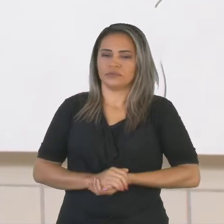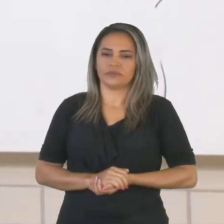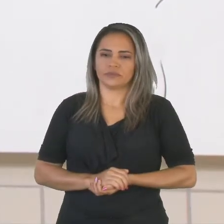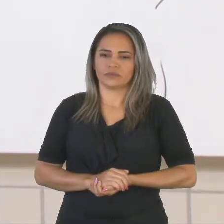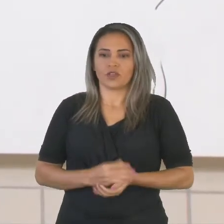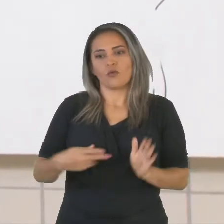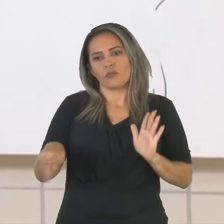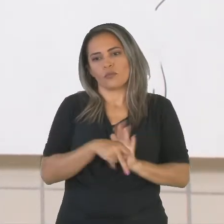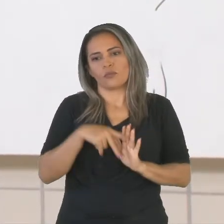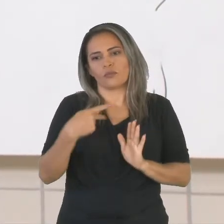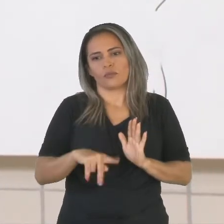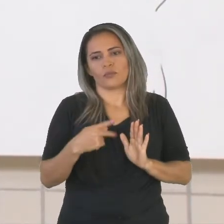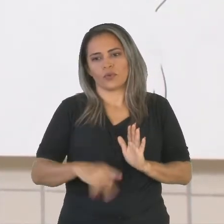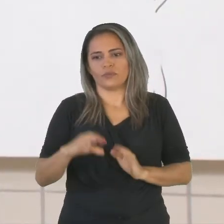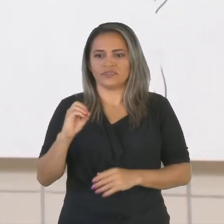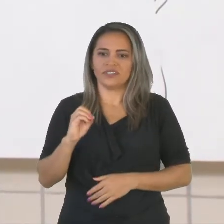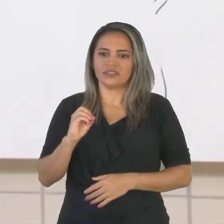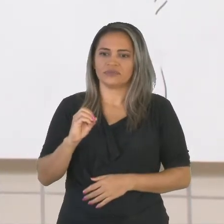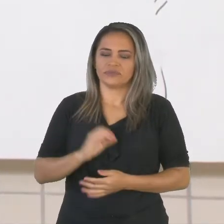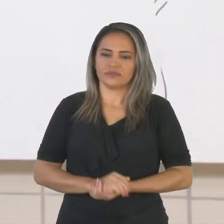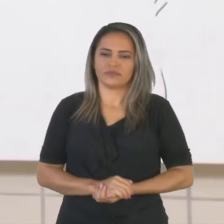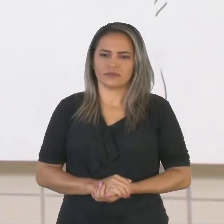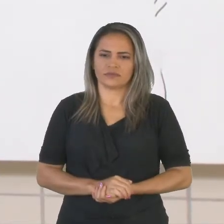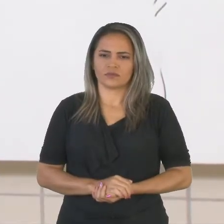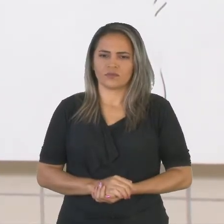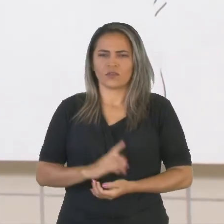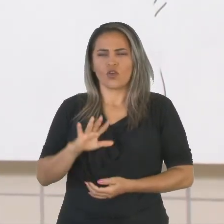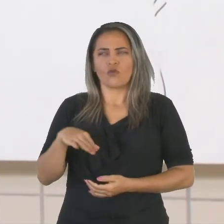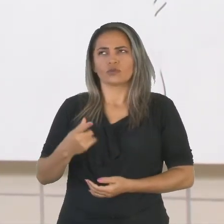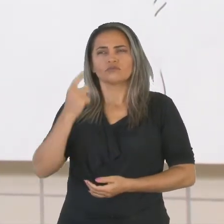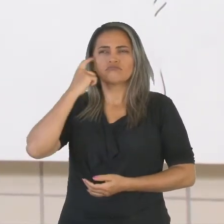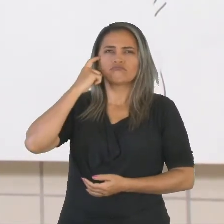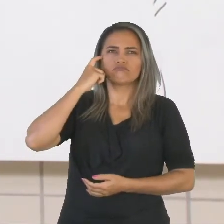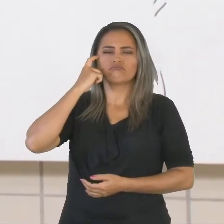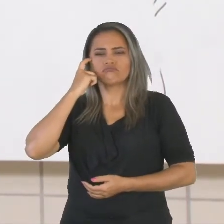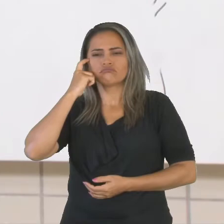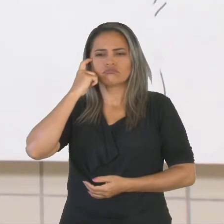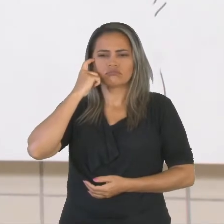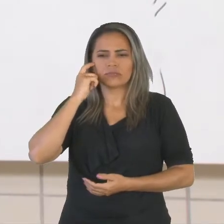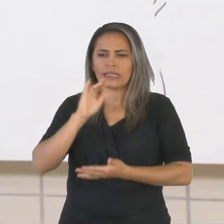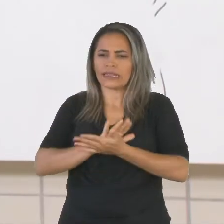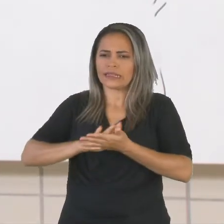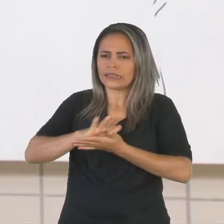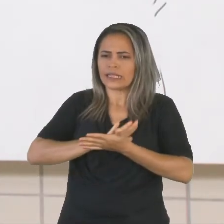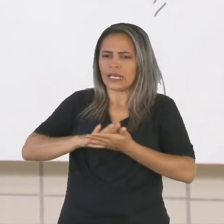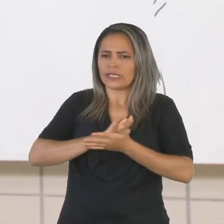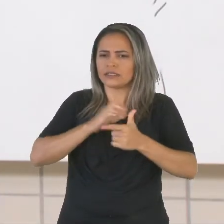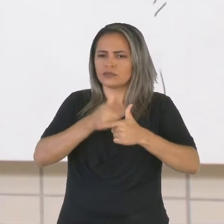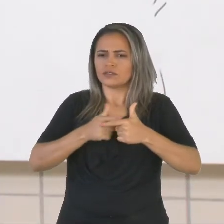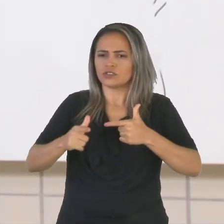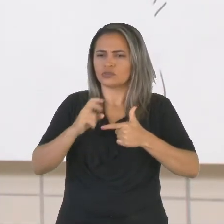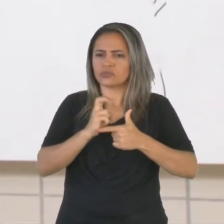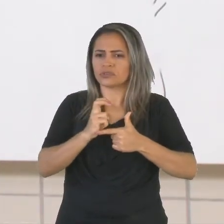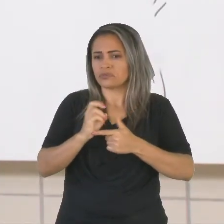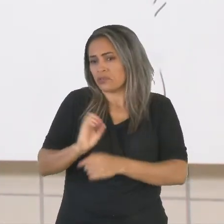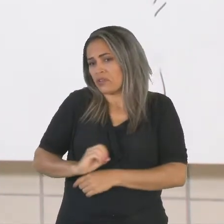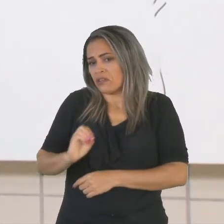O próprio zero, ok? Ou você também pode pensar assim. Nada dividido por 5,